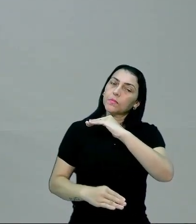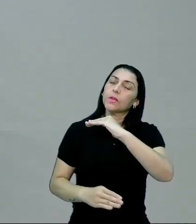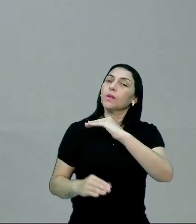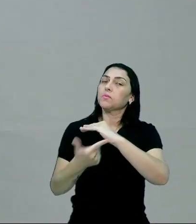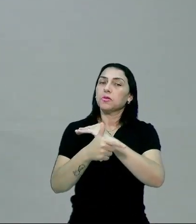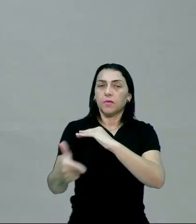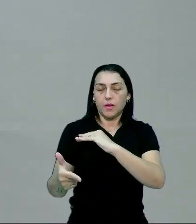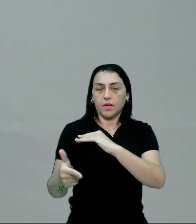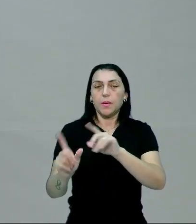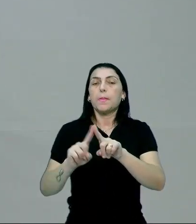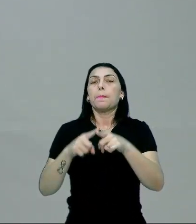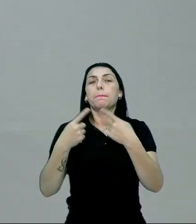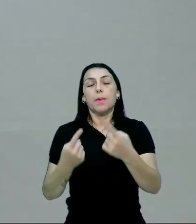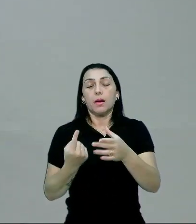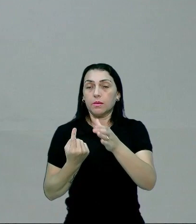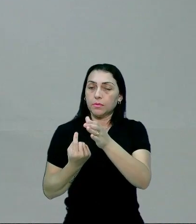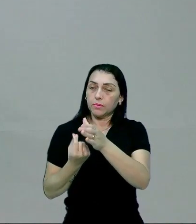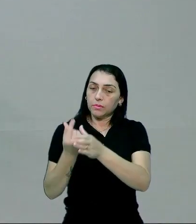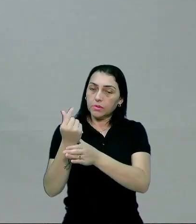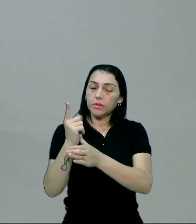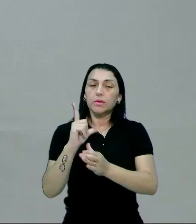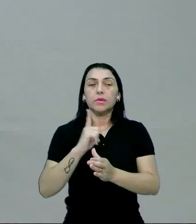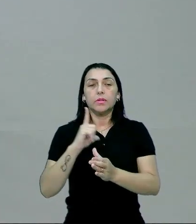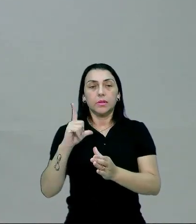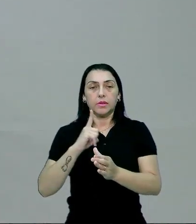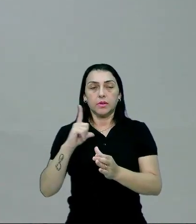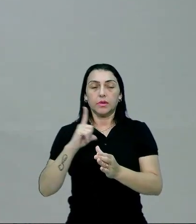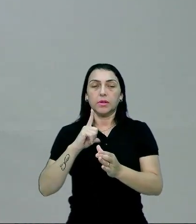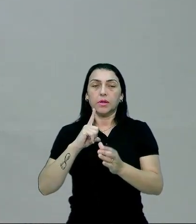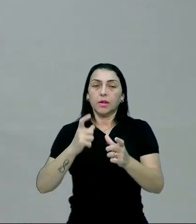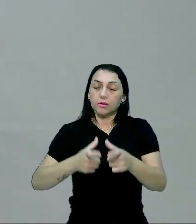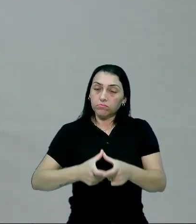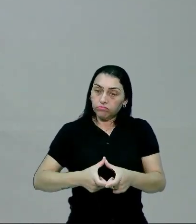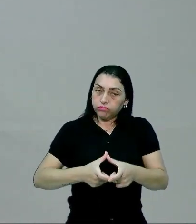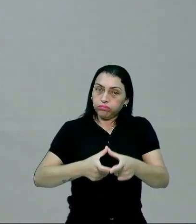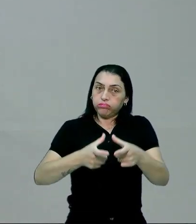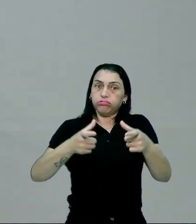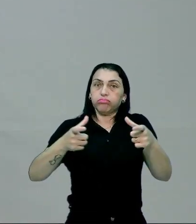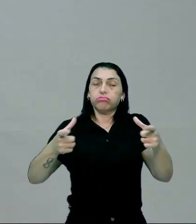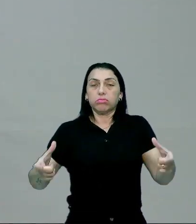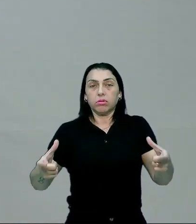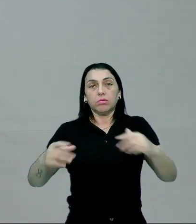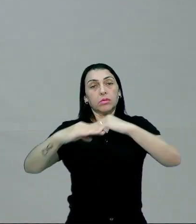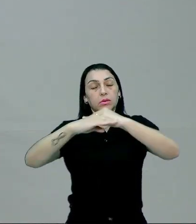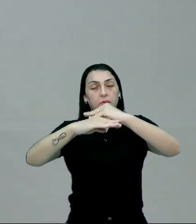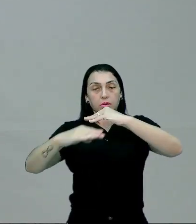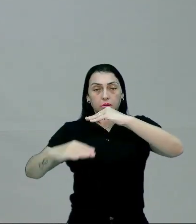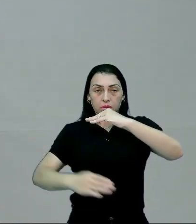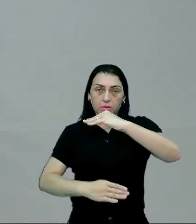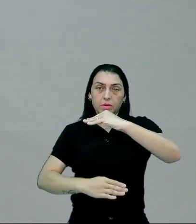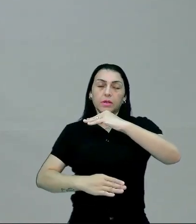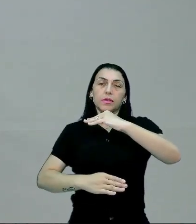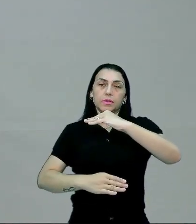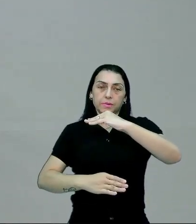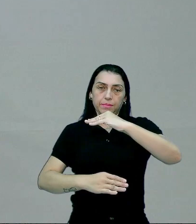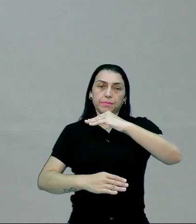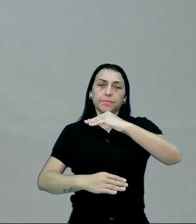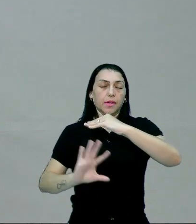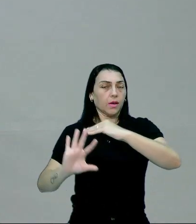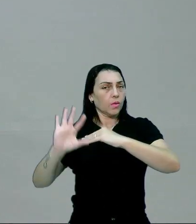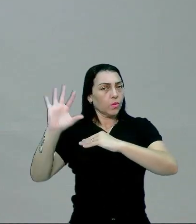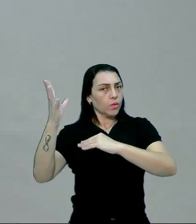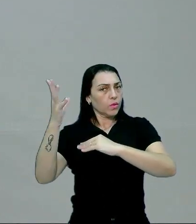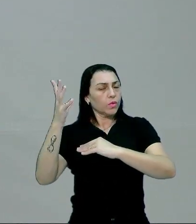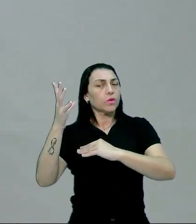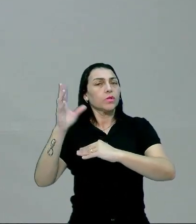ausentes, mas no capitalismo nós temos uma grande acentuação das desigualdades sociais que